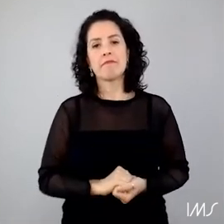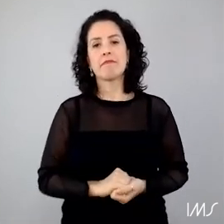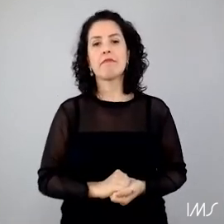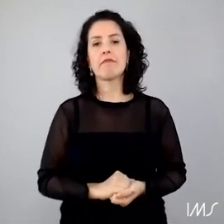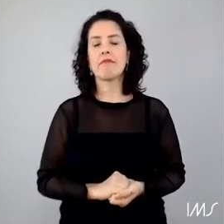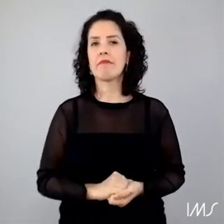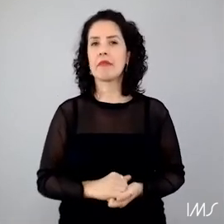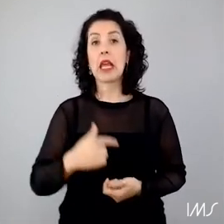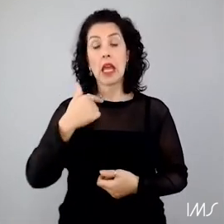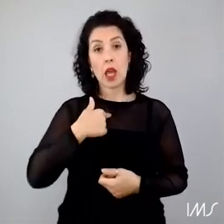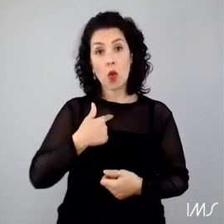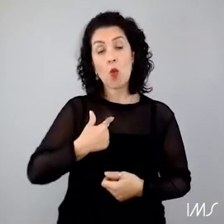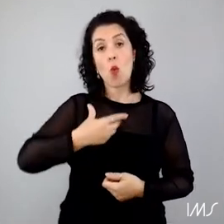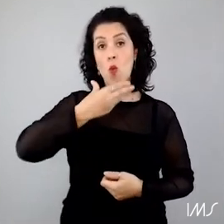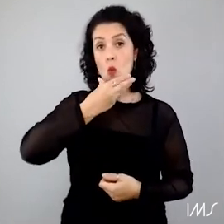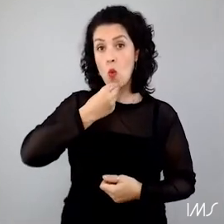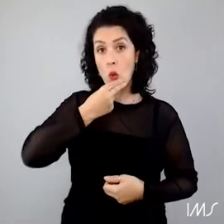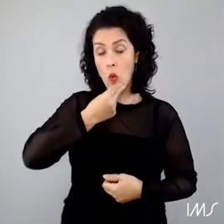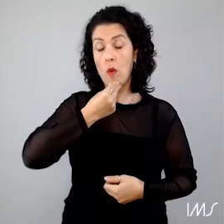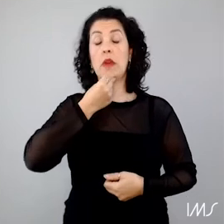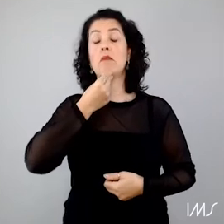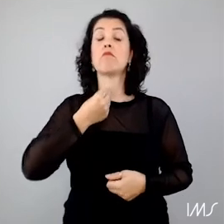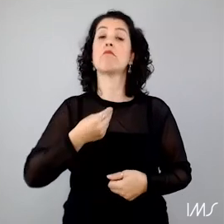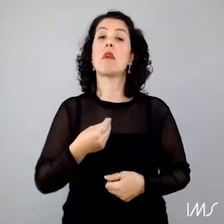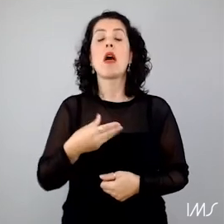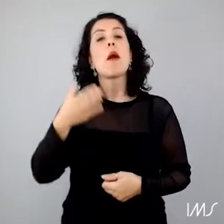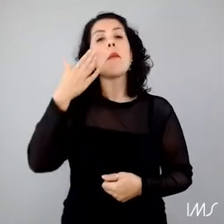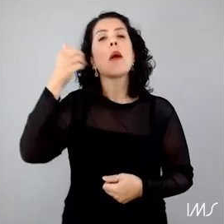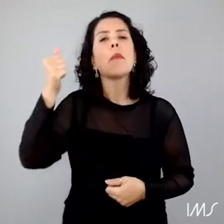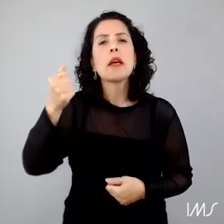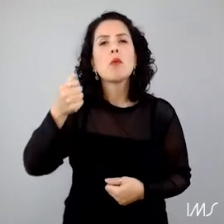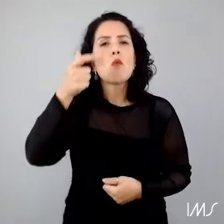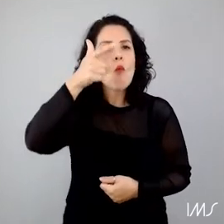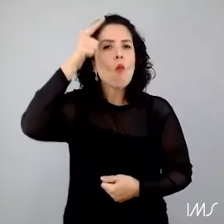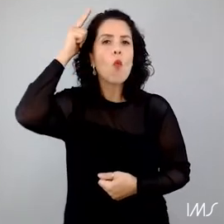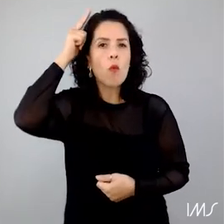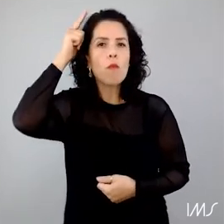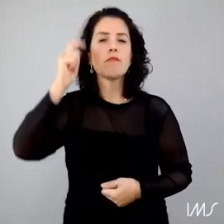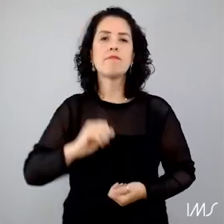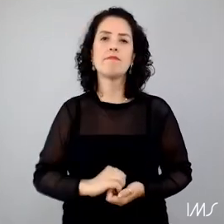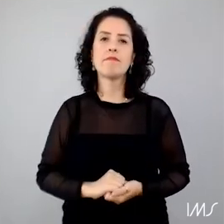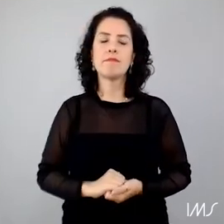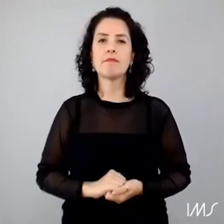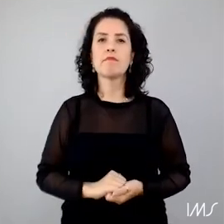Bom, sou do sexo masculino, branco, semicalvo,